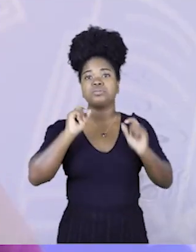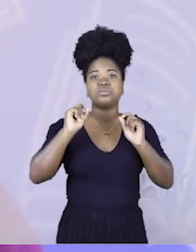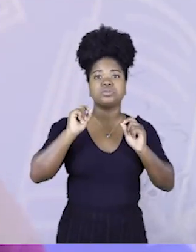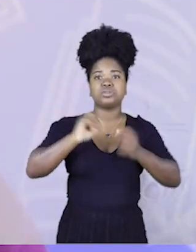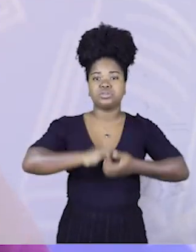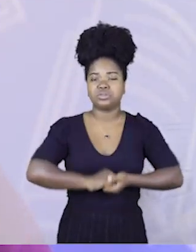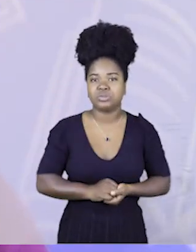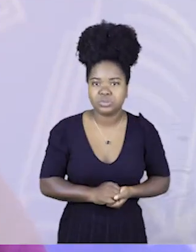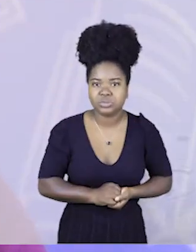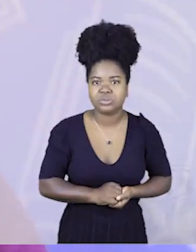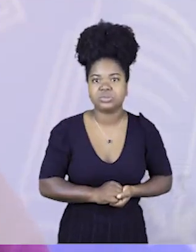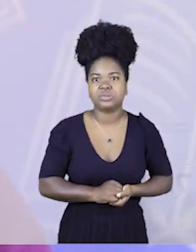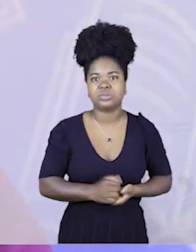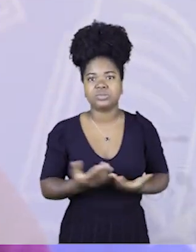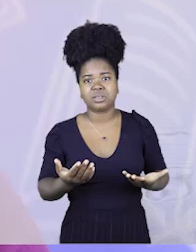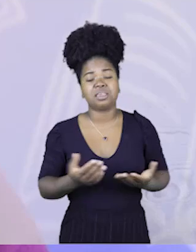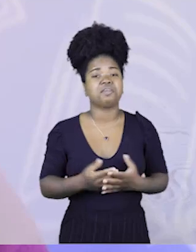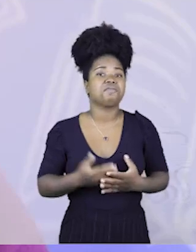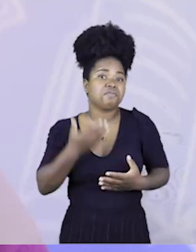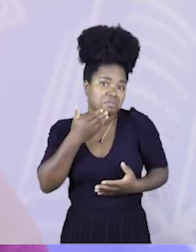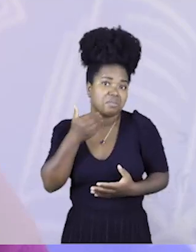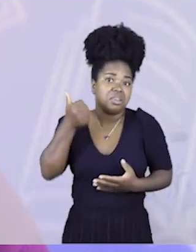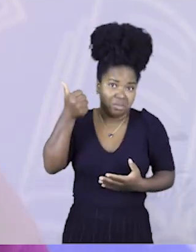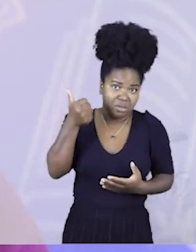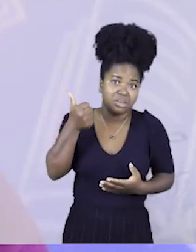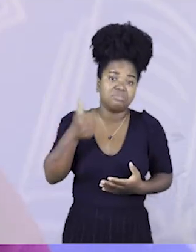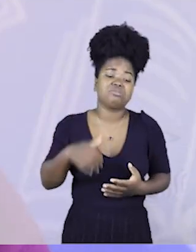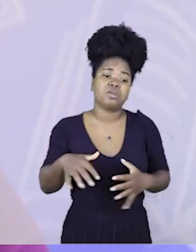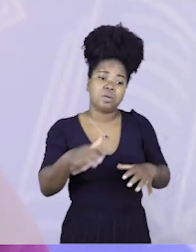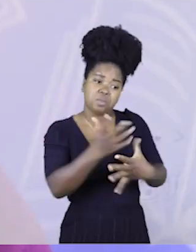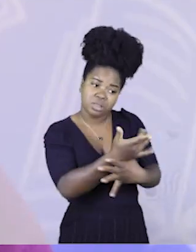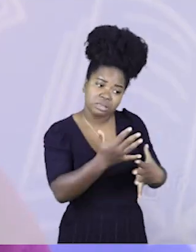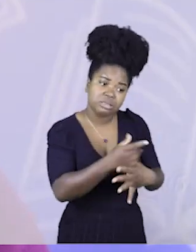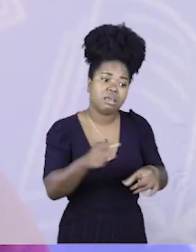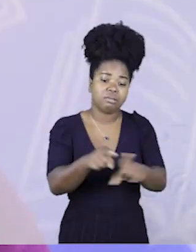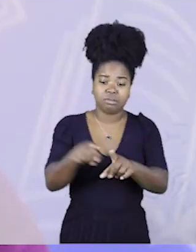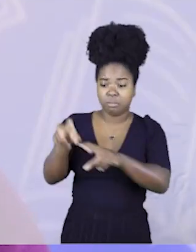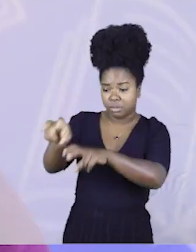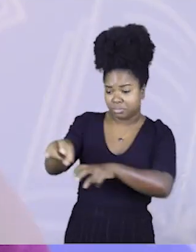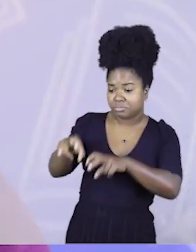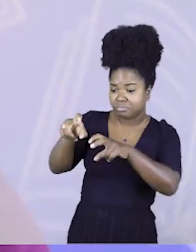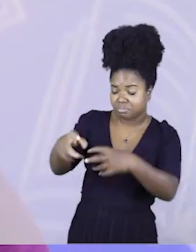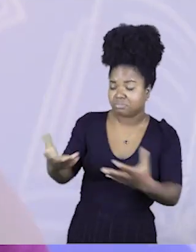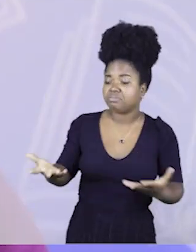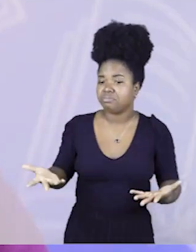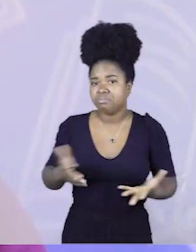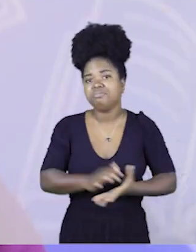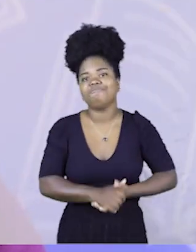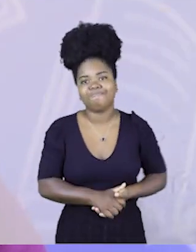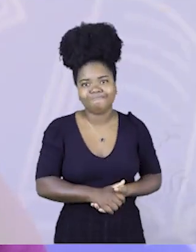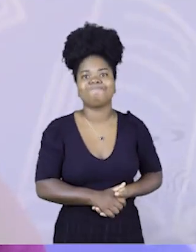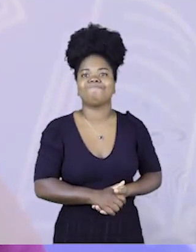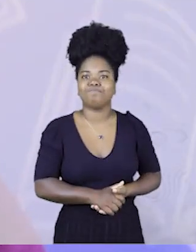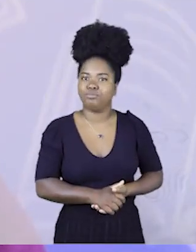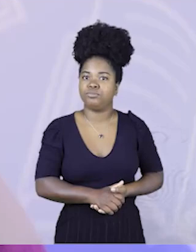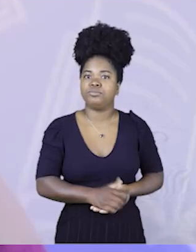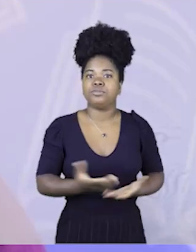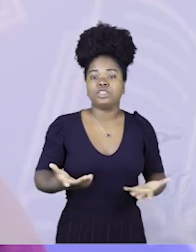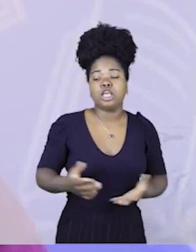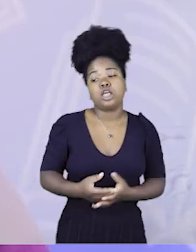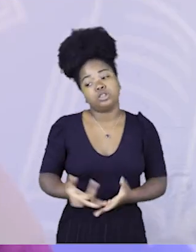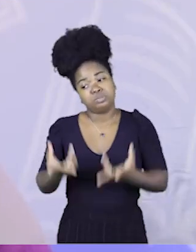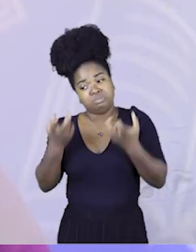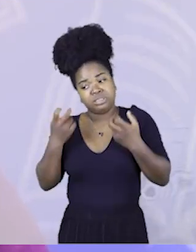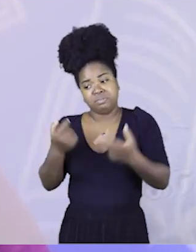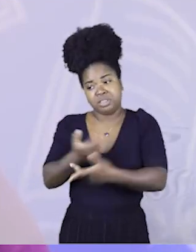com dinâmicas bastante difíceis, tanto na cidade quanto no campo. O nosso estado ainda tem índices muito graves relativos a conflitos